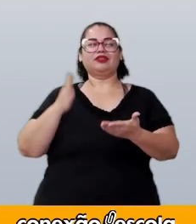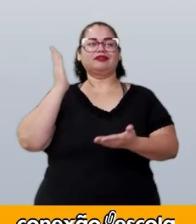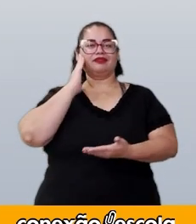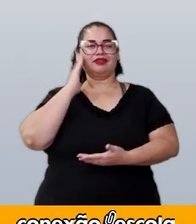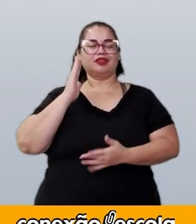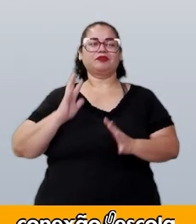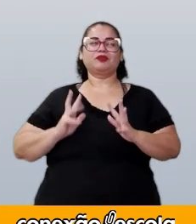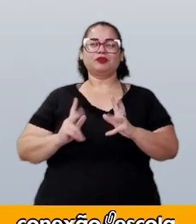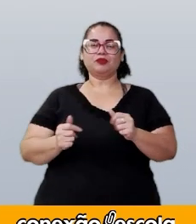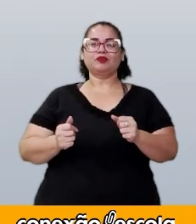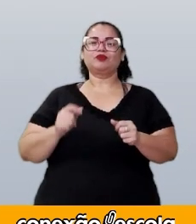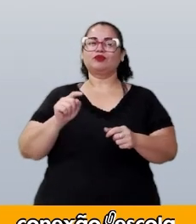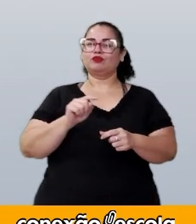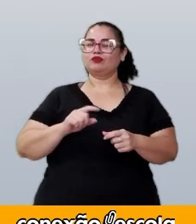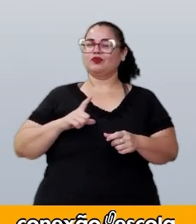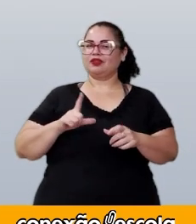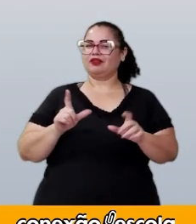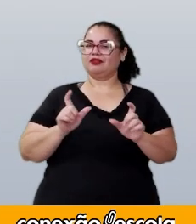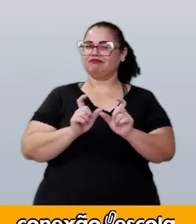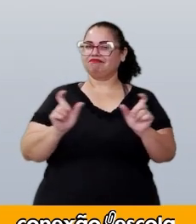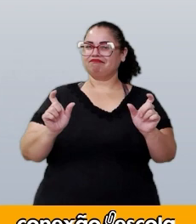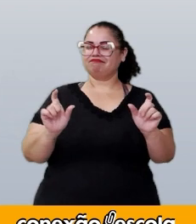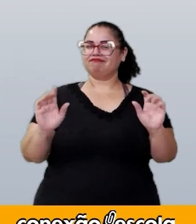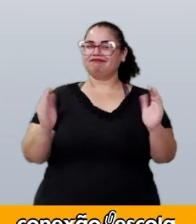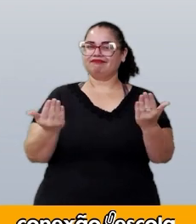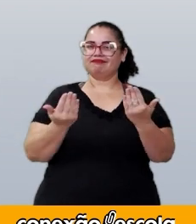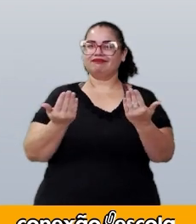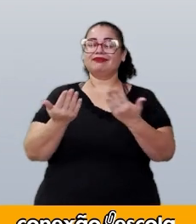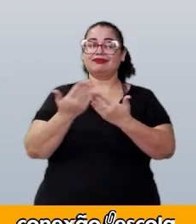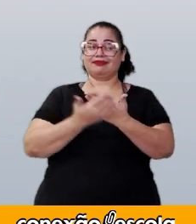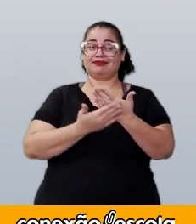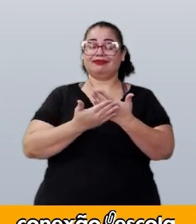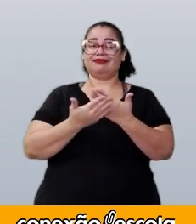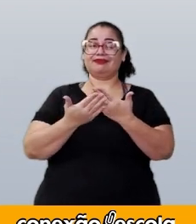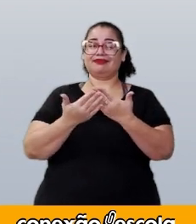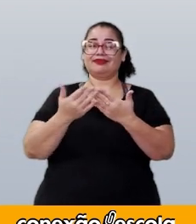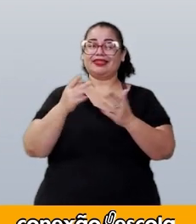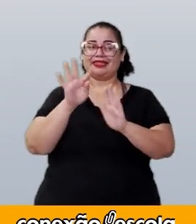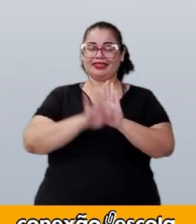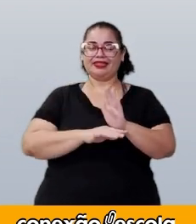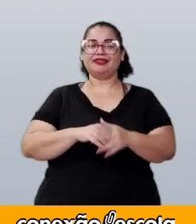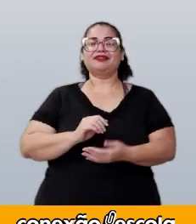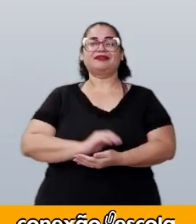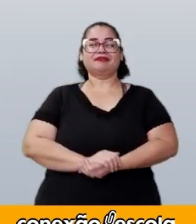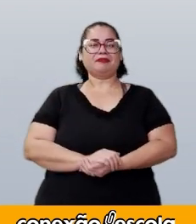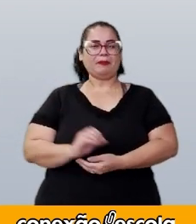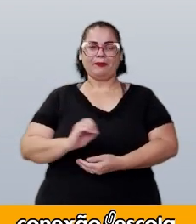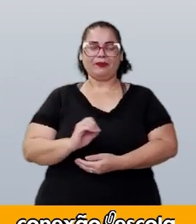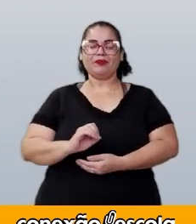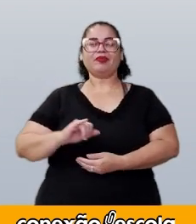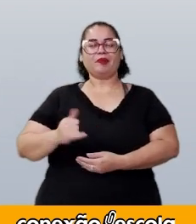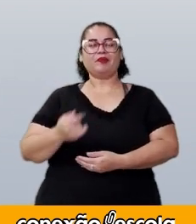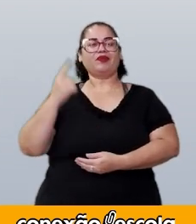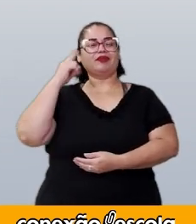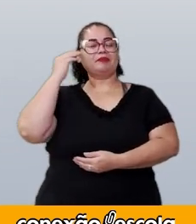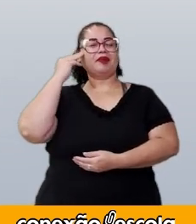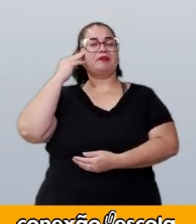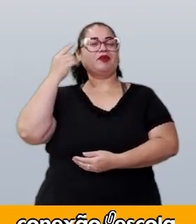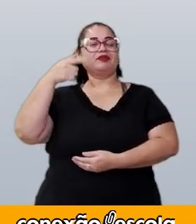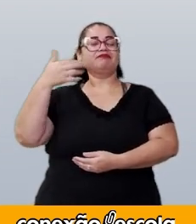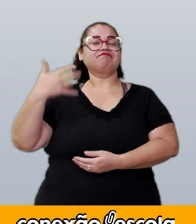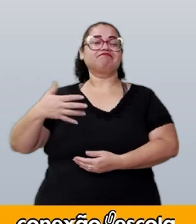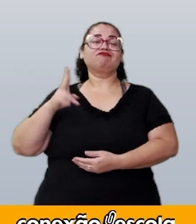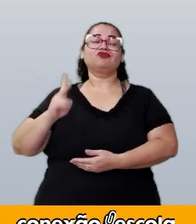por dentro de o que é intertextualidade? Se não, vamos aqui puxar pela memória alguma situação que você